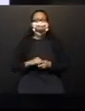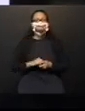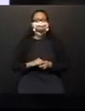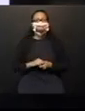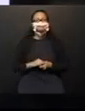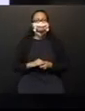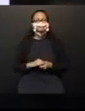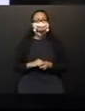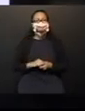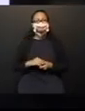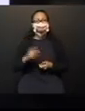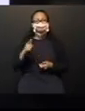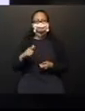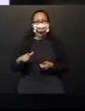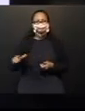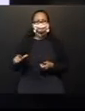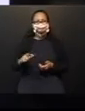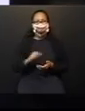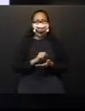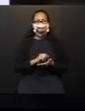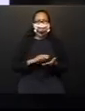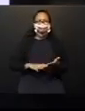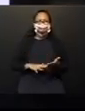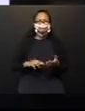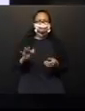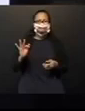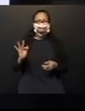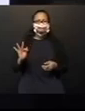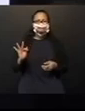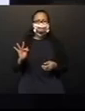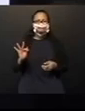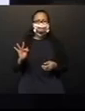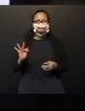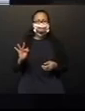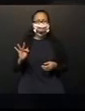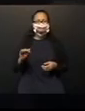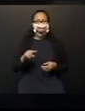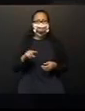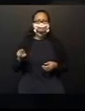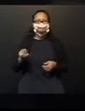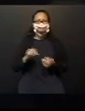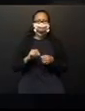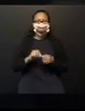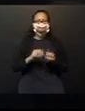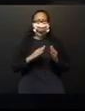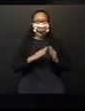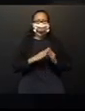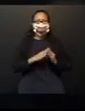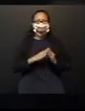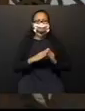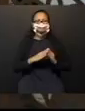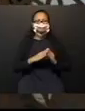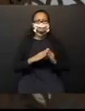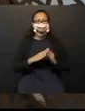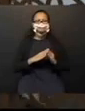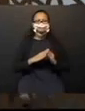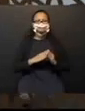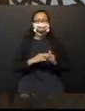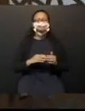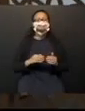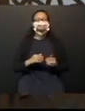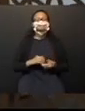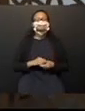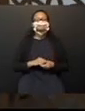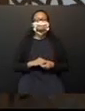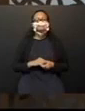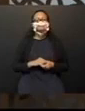Continuação, porque vai até a F, as continhas vão até a F. Vocês vão fazer isso daí em casa. E a tarefinha.